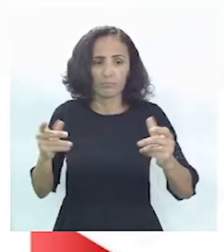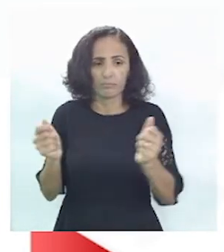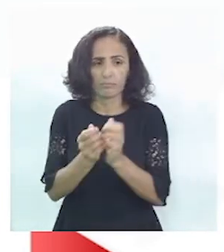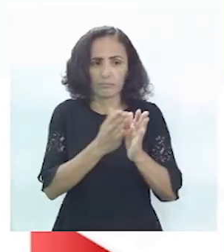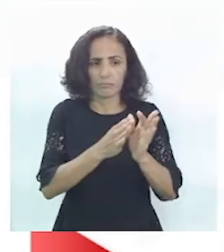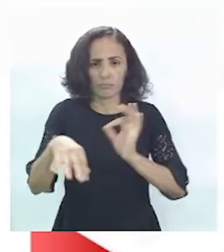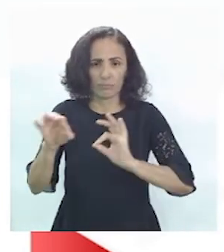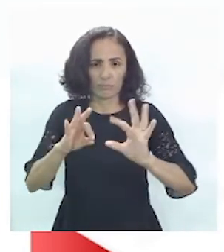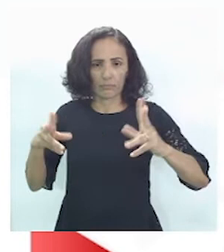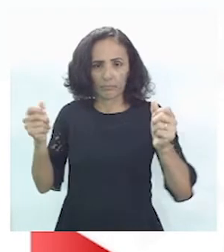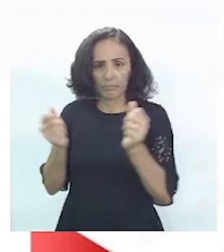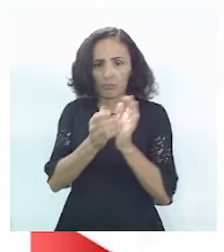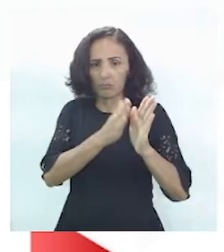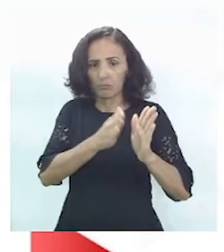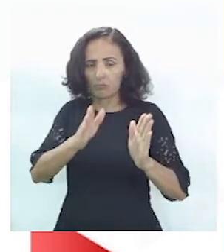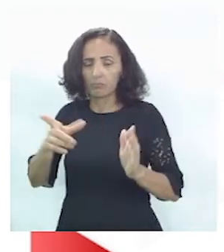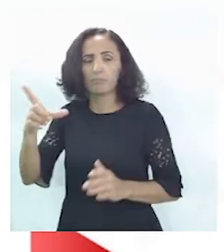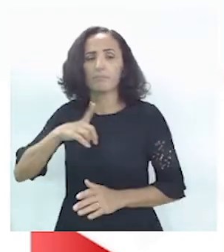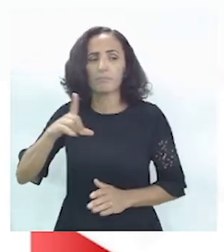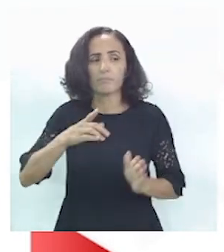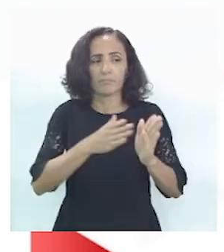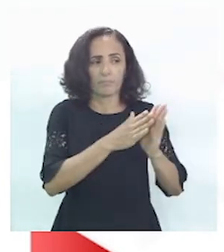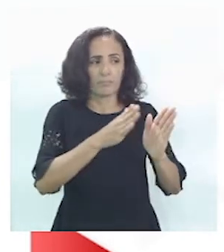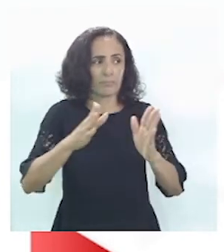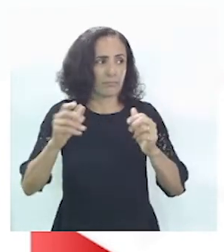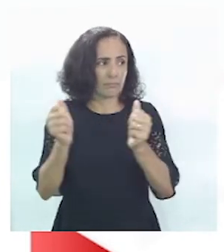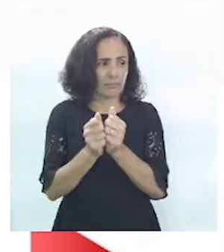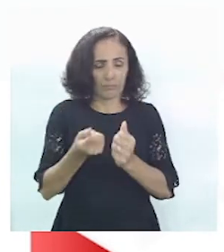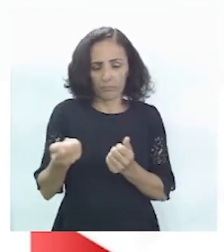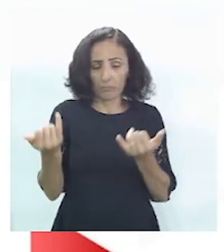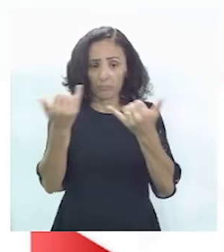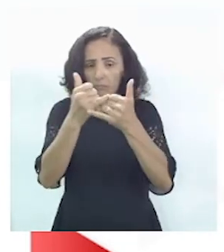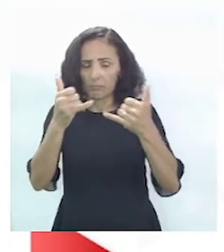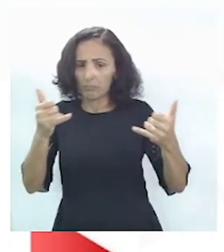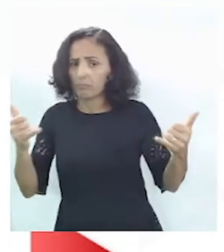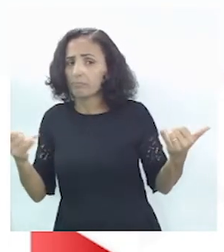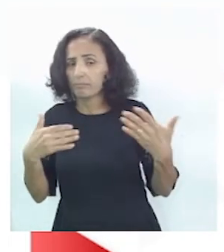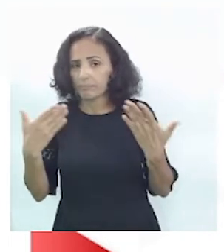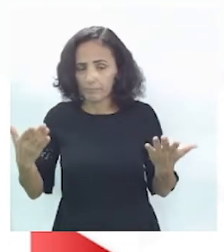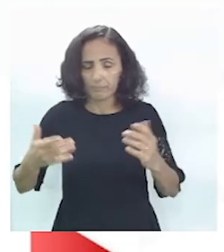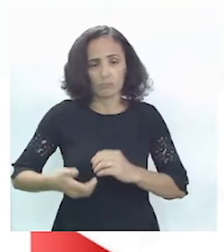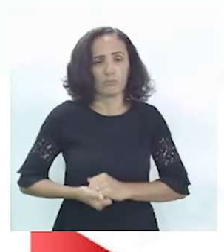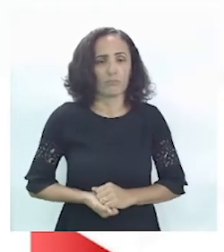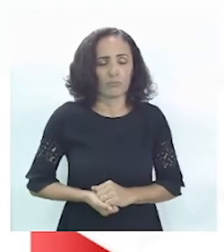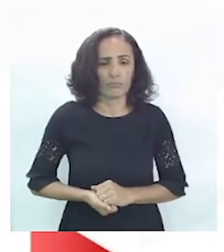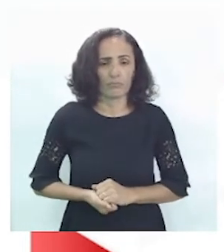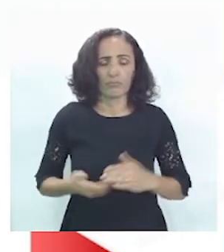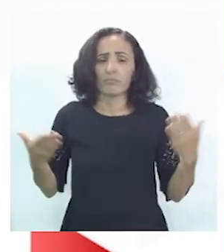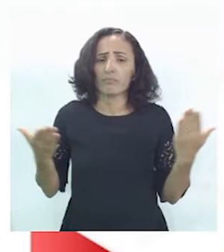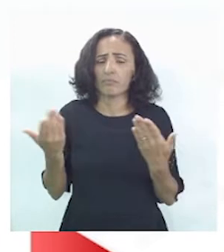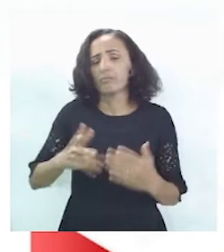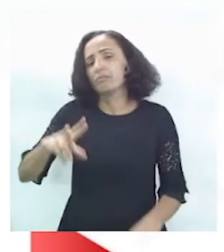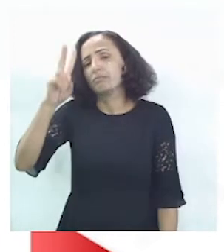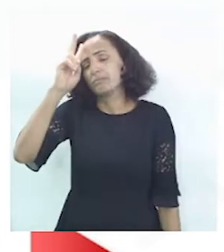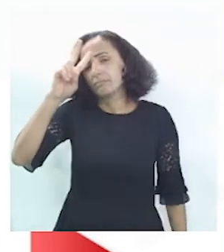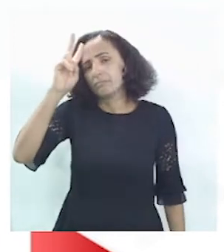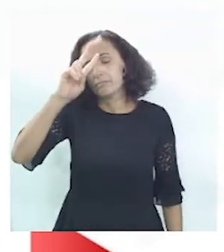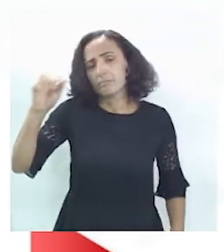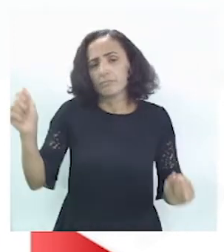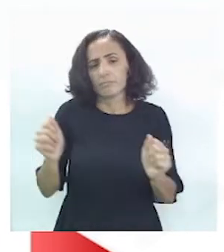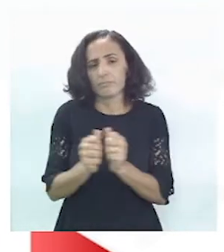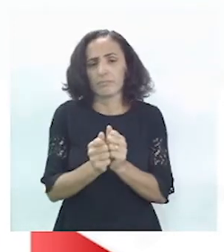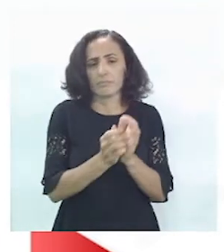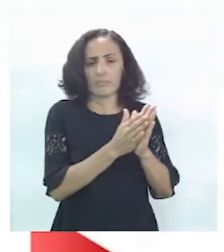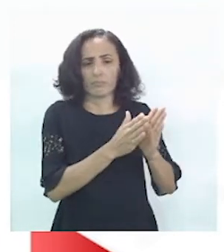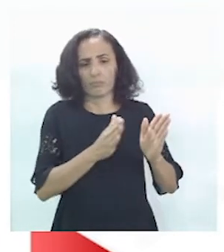descreva o processo de obtenção da energia nuclear. Bora agora relembrar um pouco sobre a